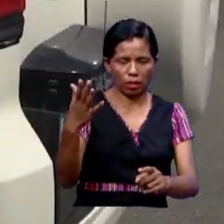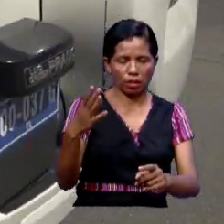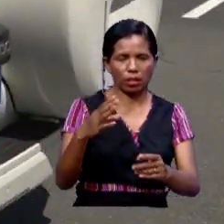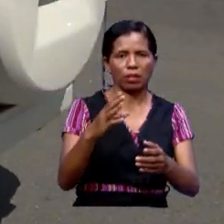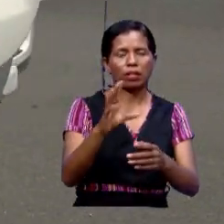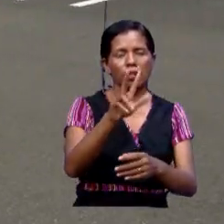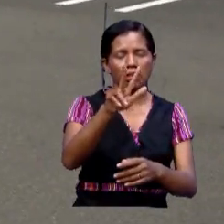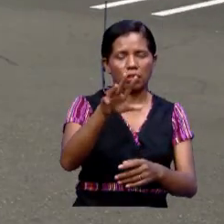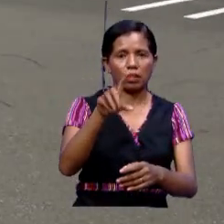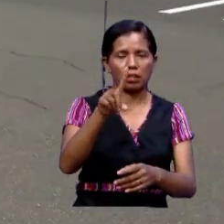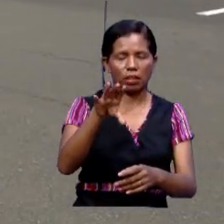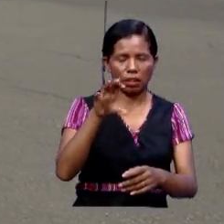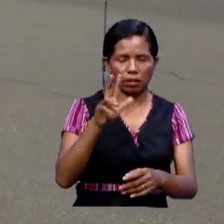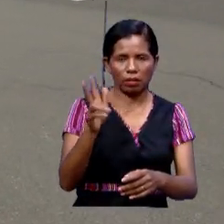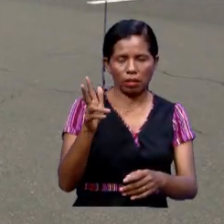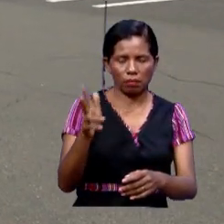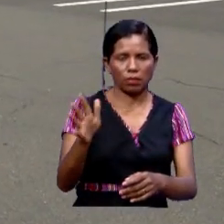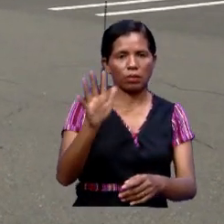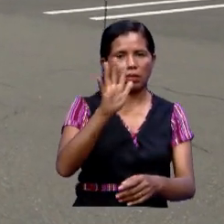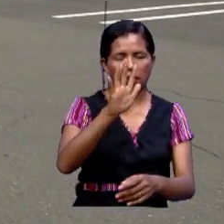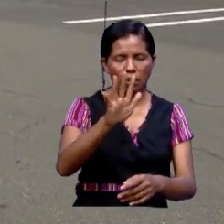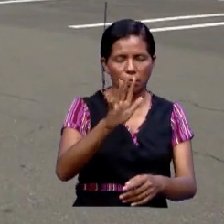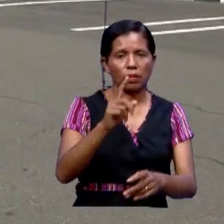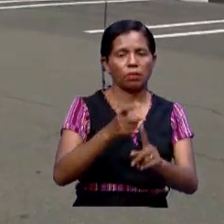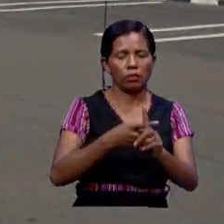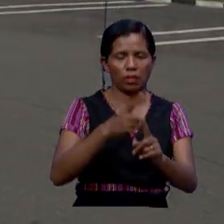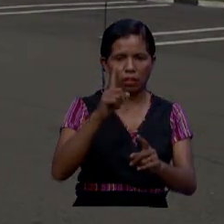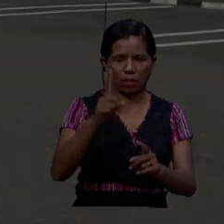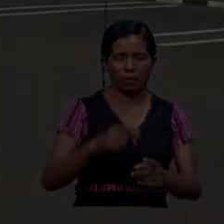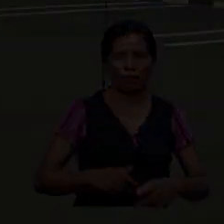tolu nulu resin lima cada mensal. Agustin da Costa, Celina Lopes, GMN.